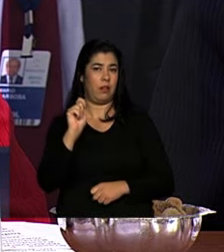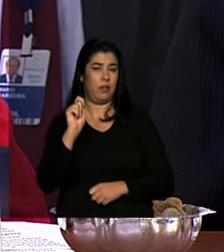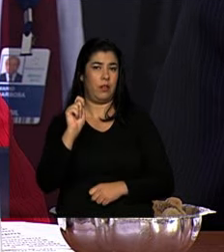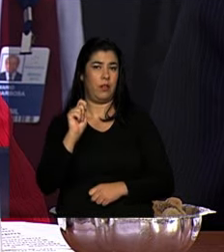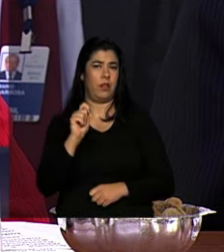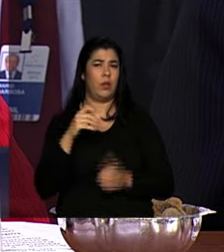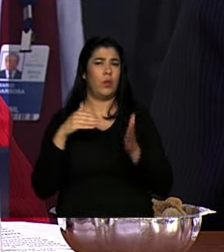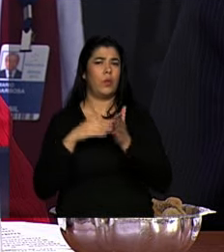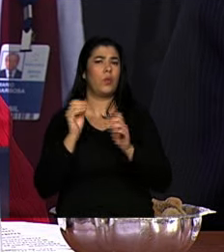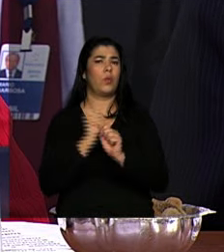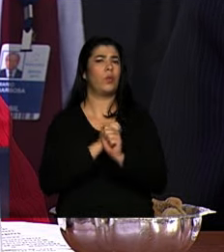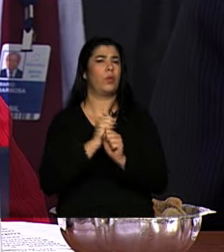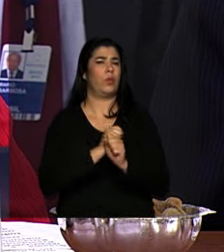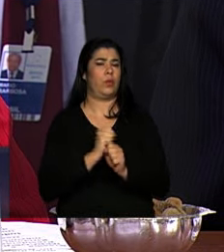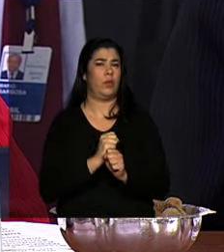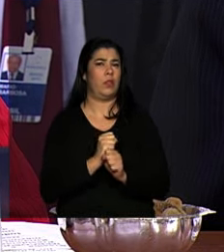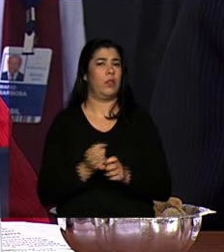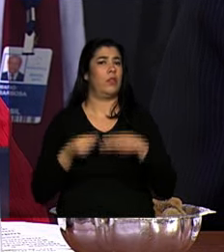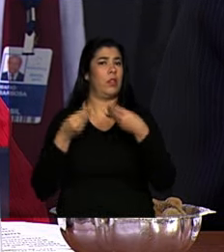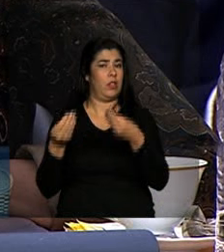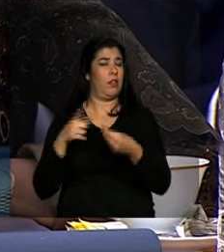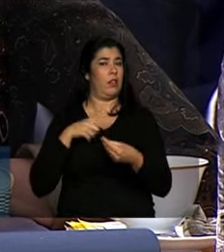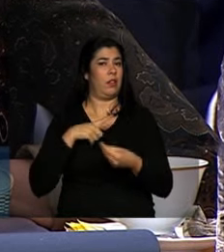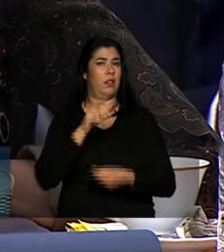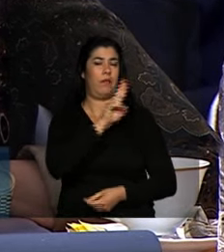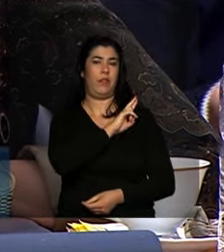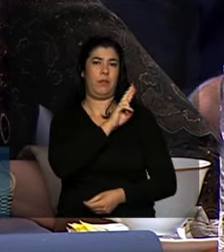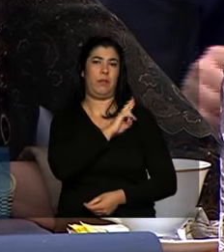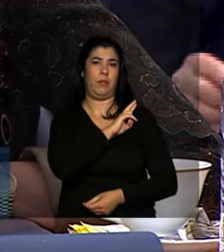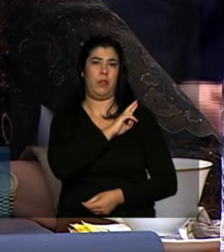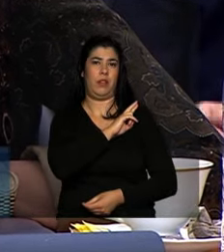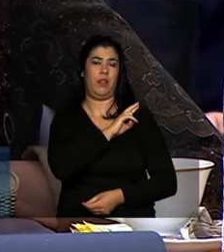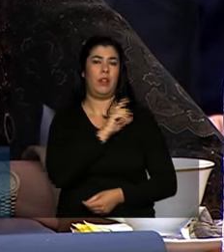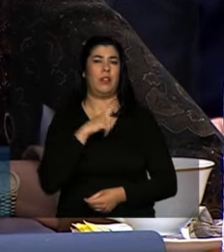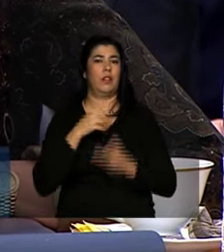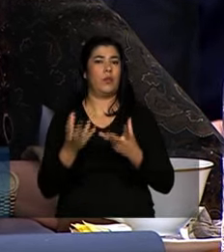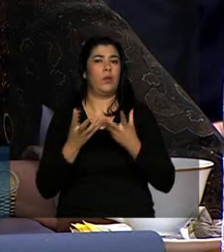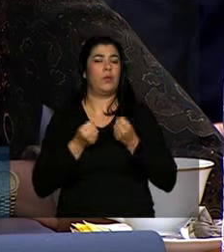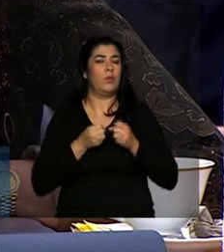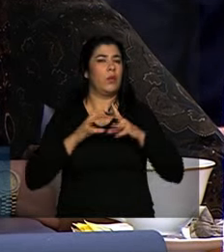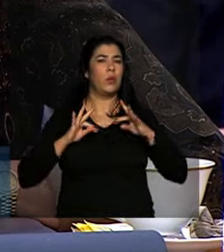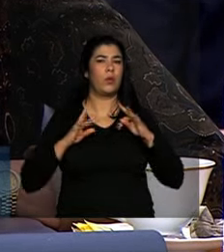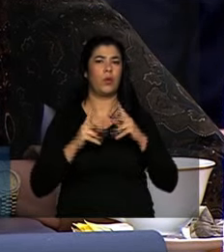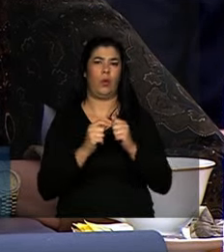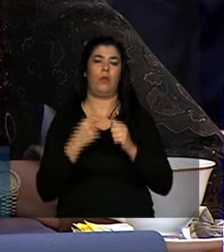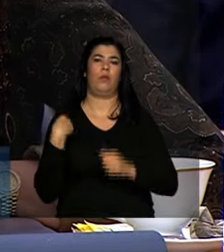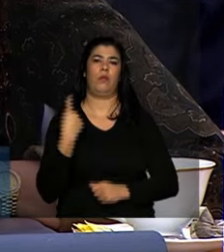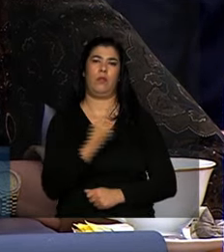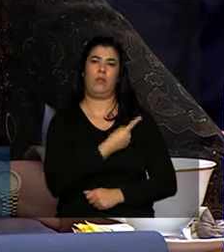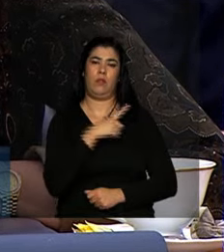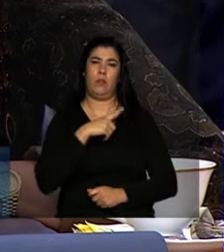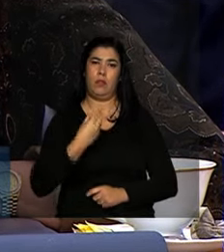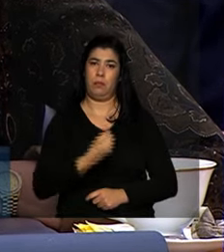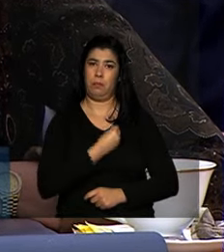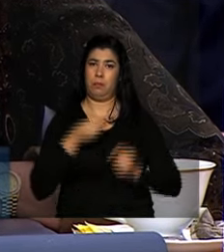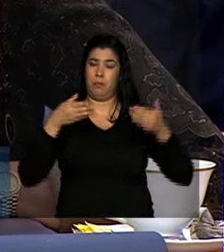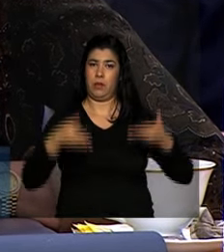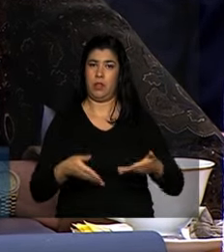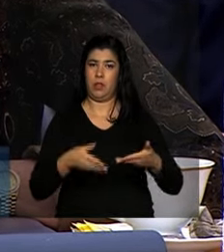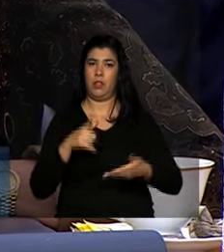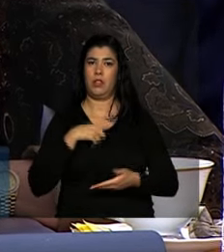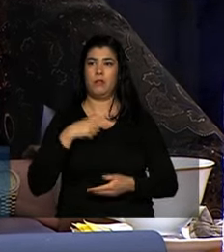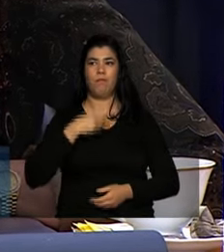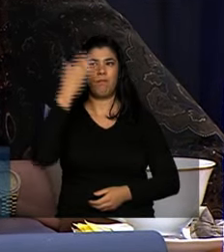Nesses 8 anos em que lhe coube presidir a nação argentina, todos nós aqui presentes fomos